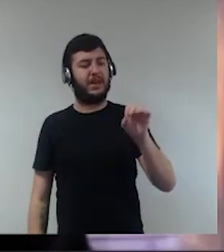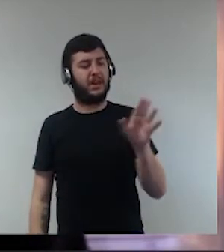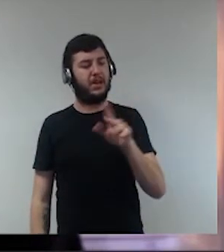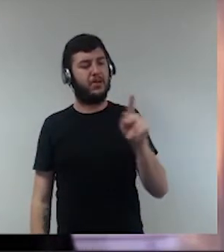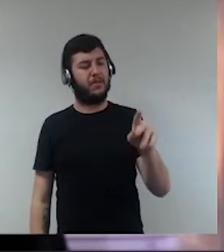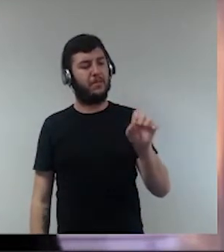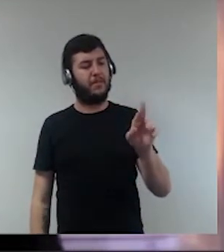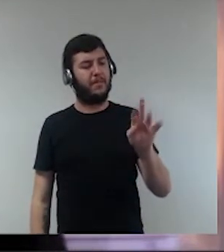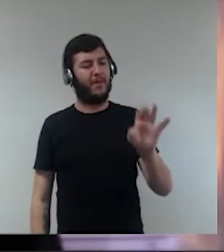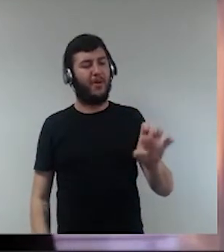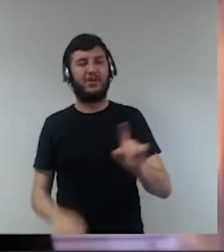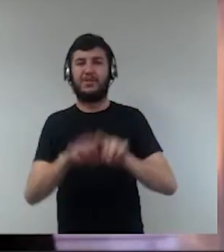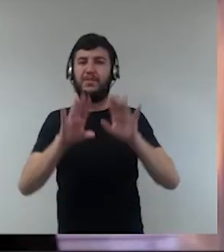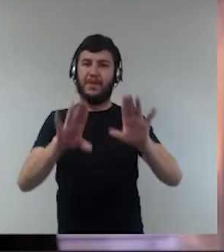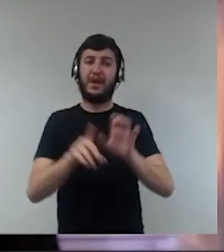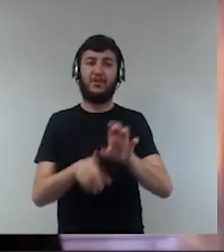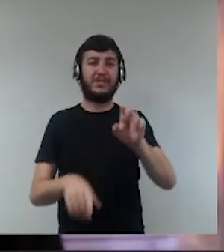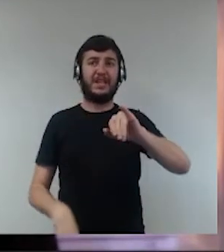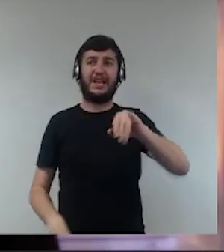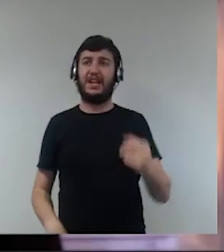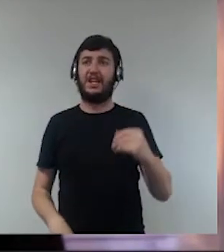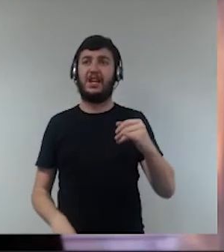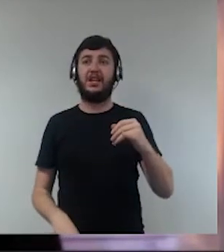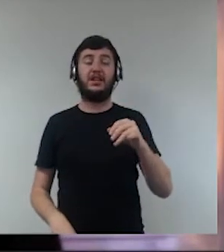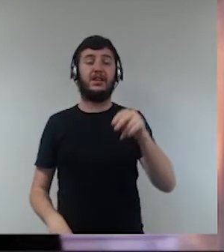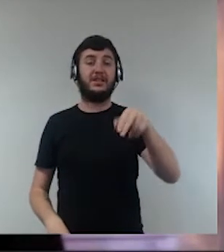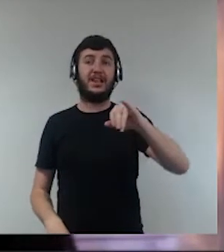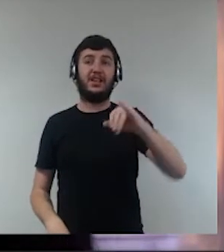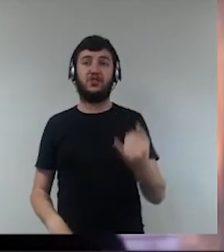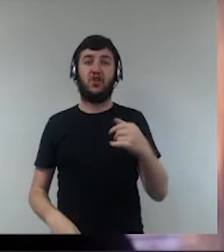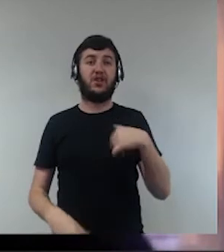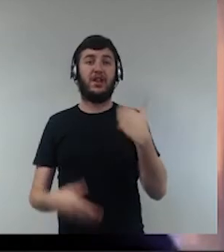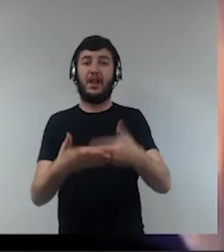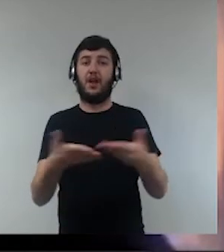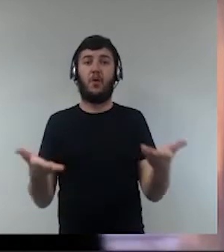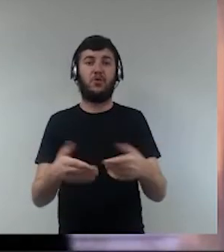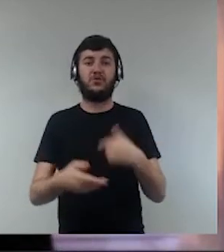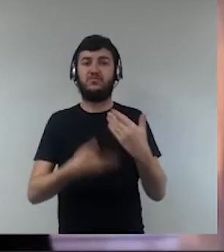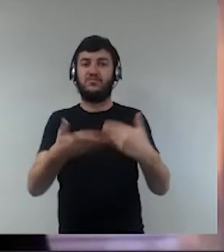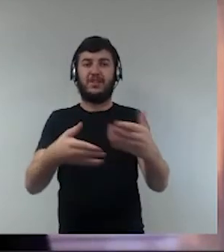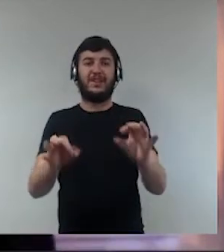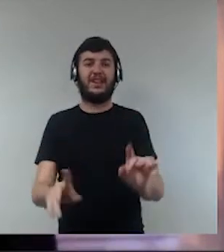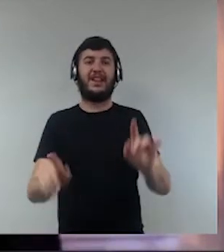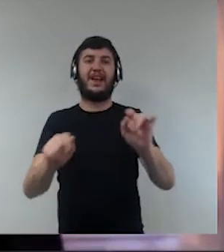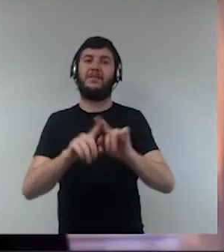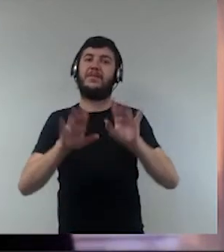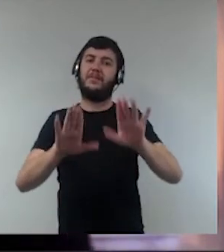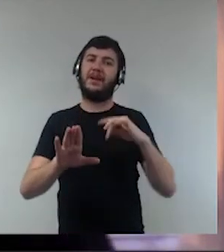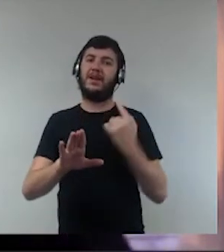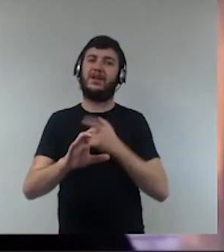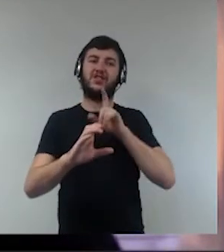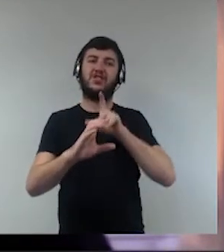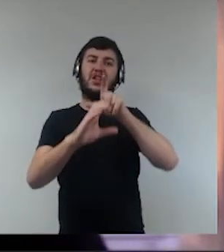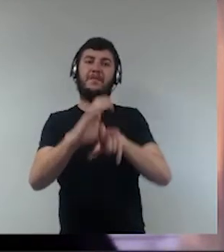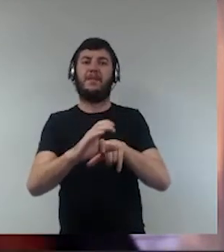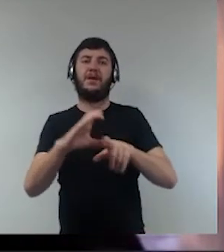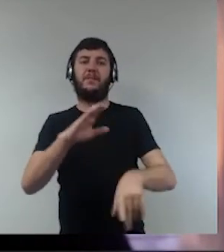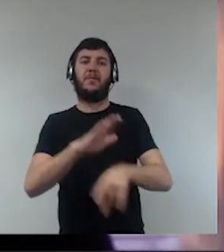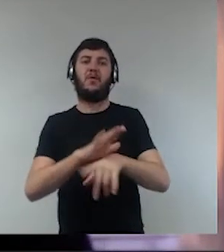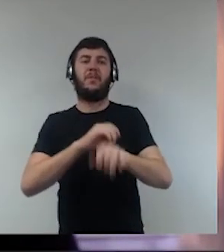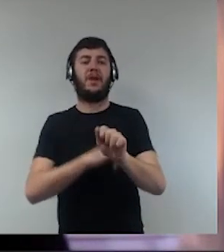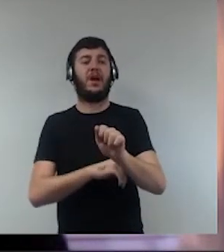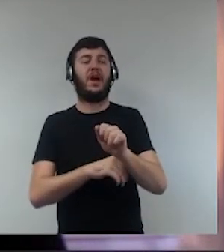andou para frente com a sua plataforma de comunicações processuais, e nós estamos dependentes dos atos ou